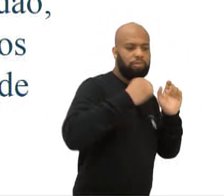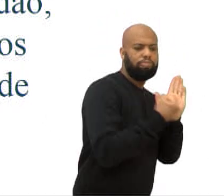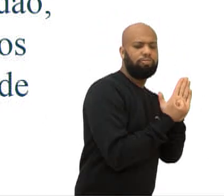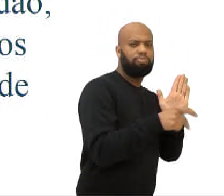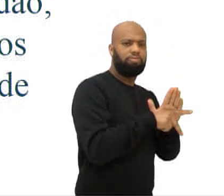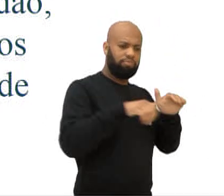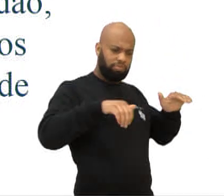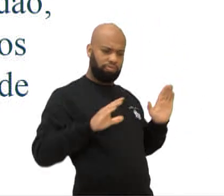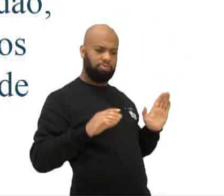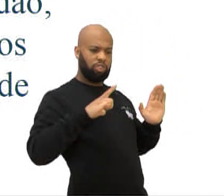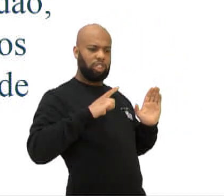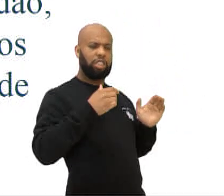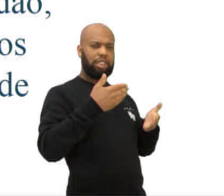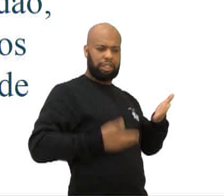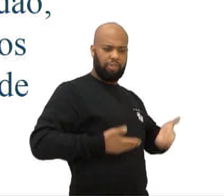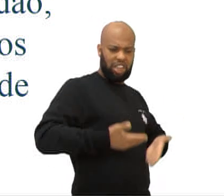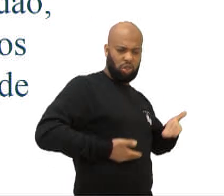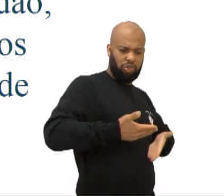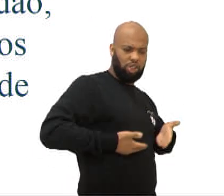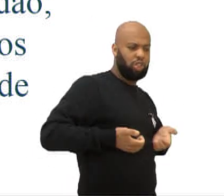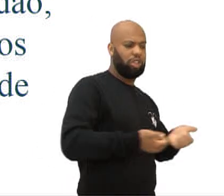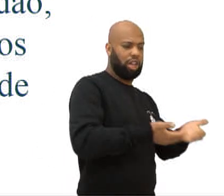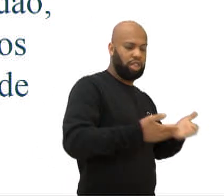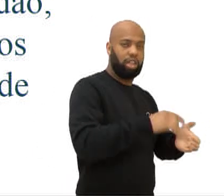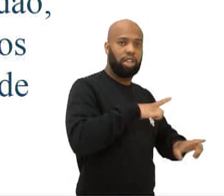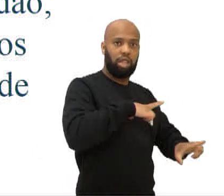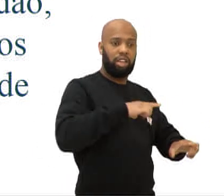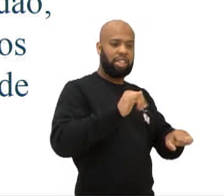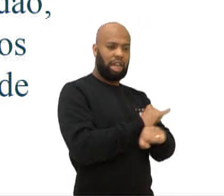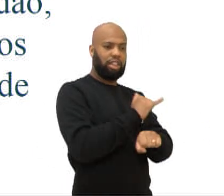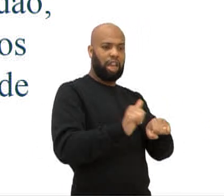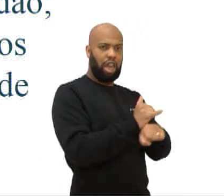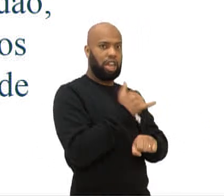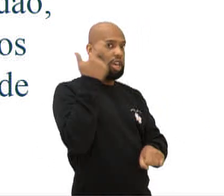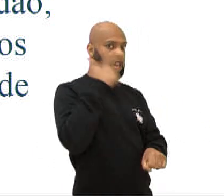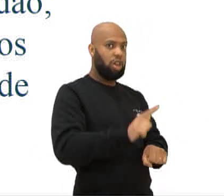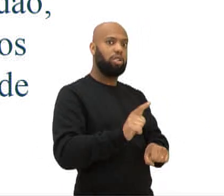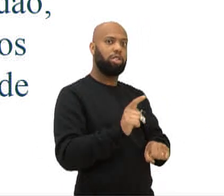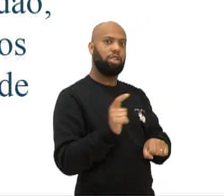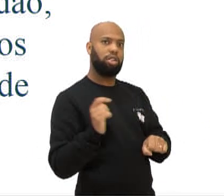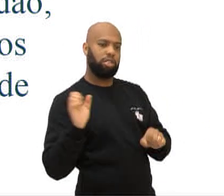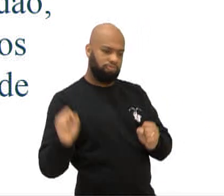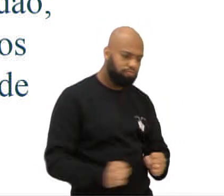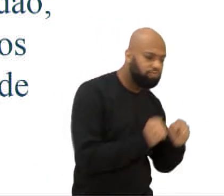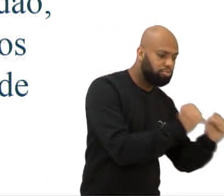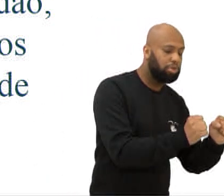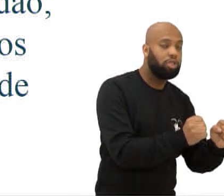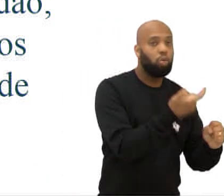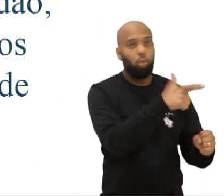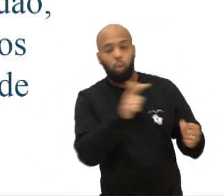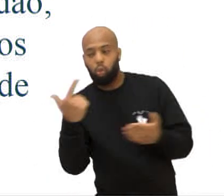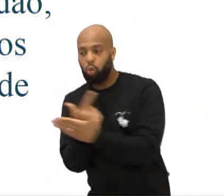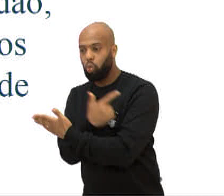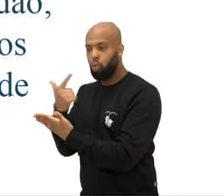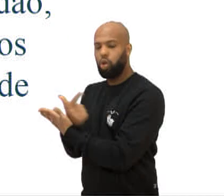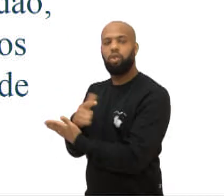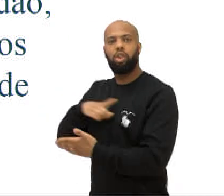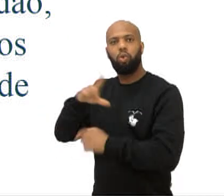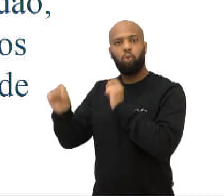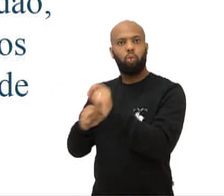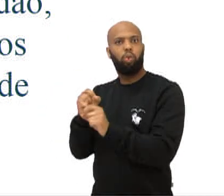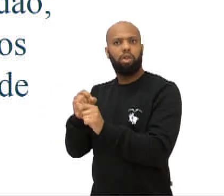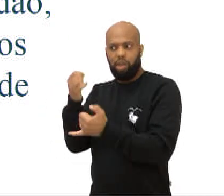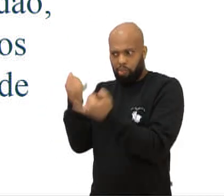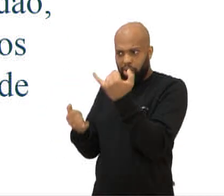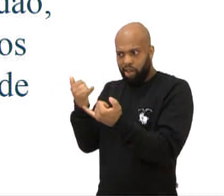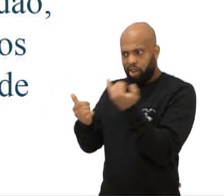A política era vista como uma estratégia para conquistar o poder. E, de repente, em uma outra obra, os Comentários,